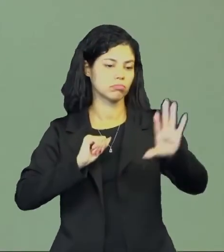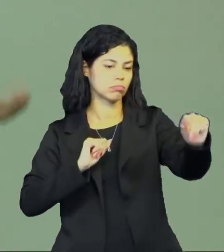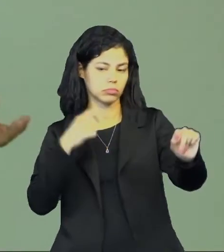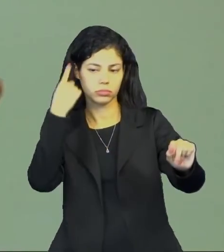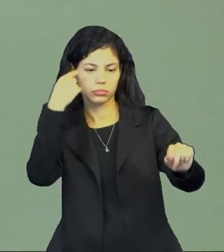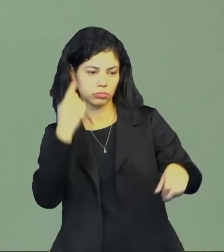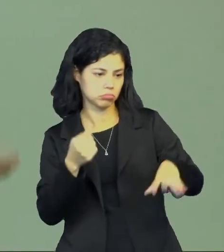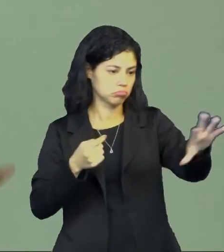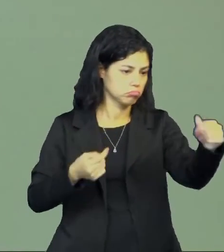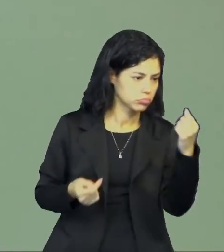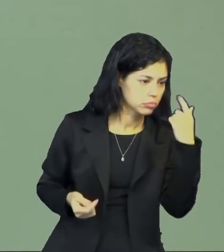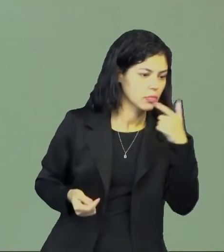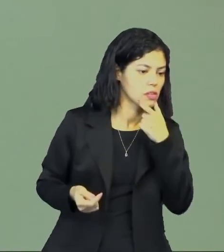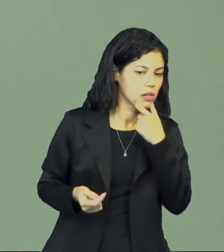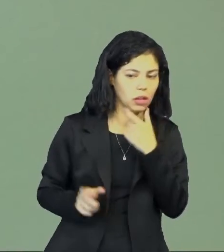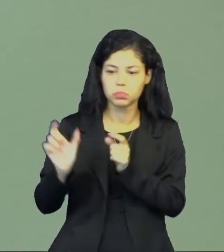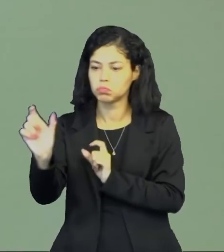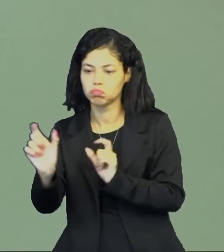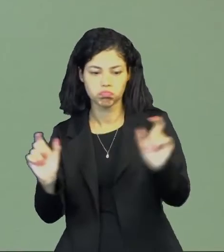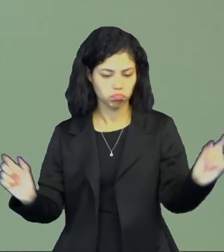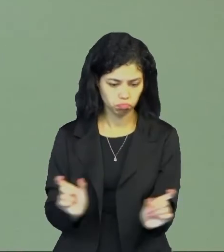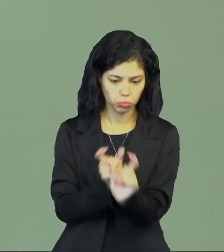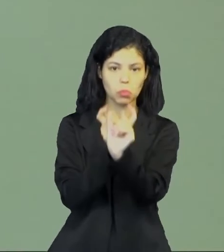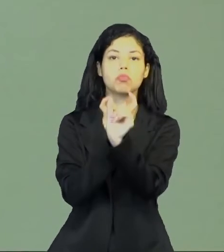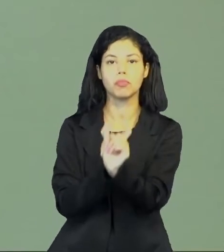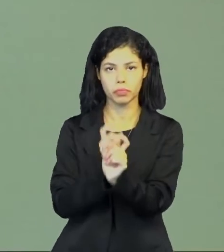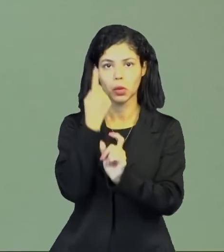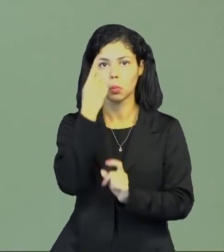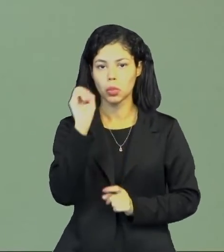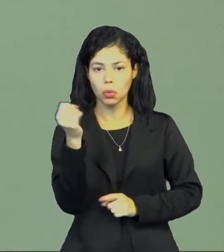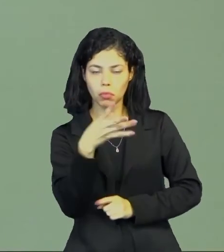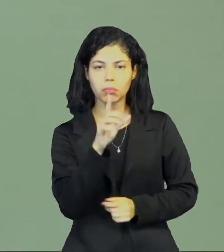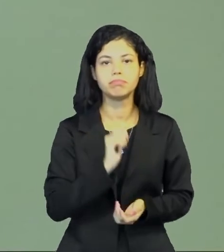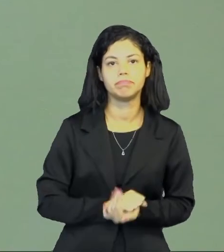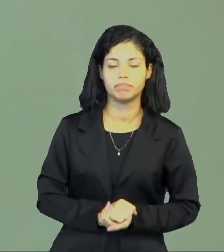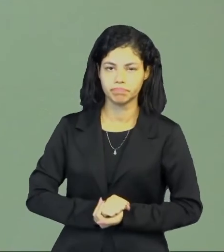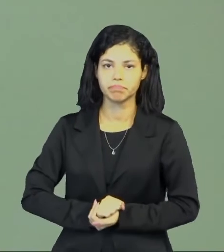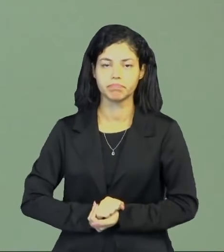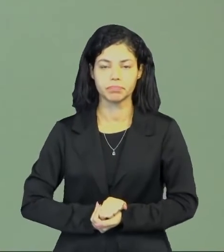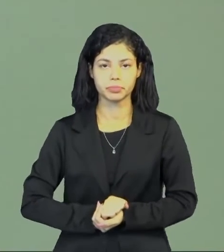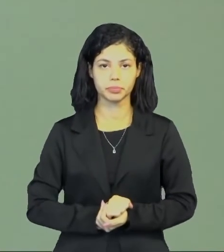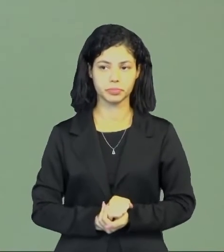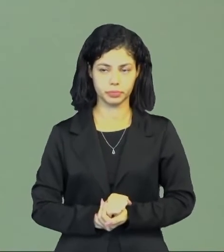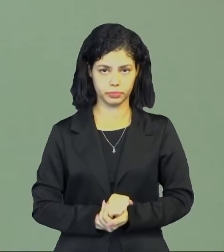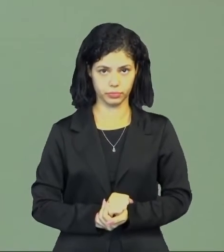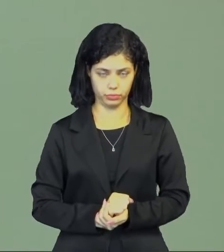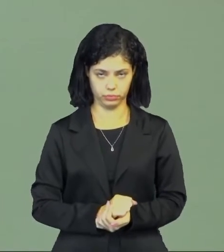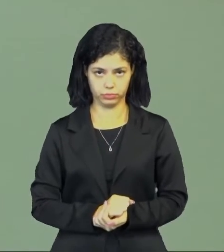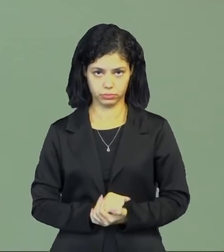palavra do espanhol, às vezes faz uma mescla, né? Se transforma em uma nova palavra, tá?